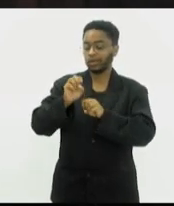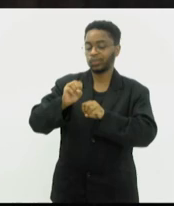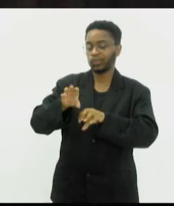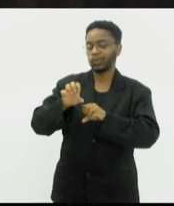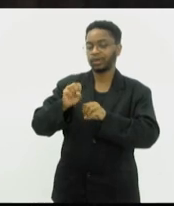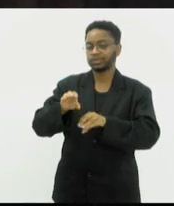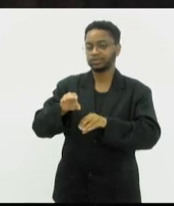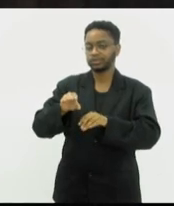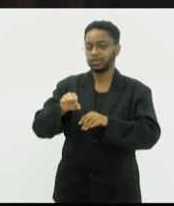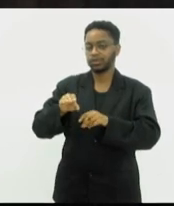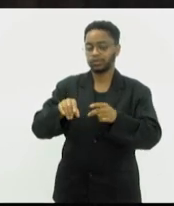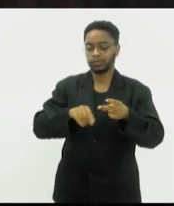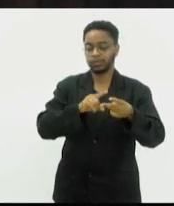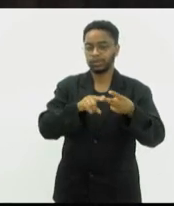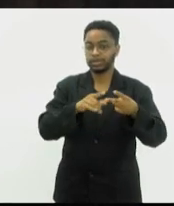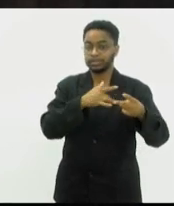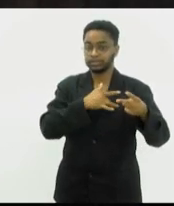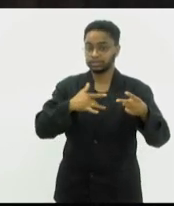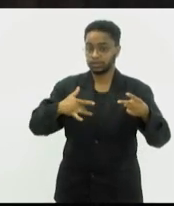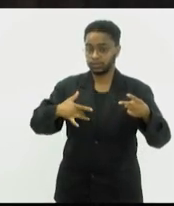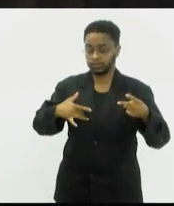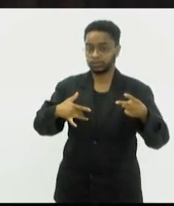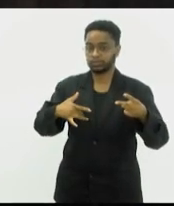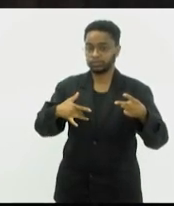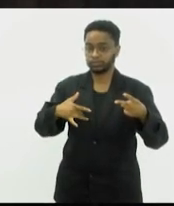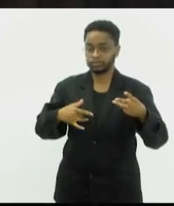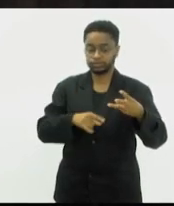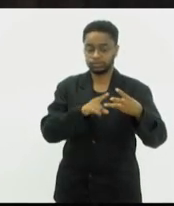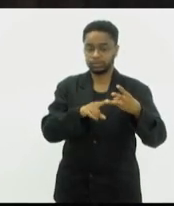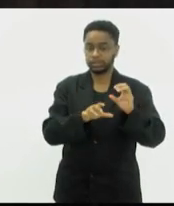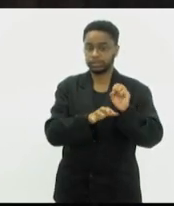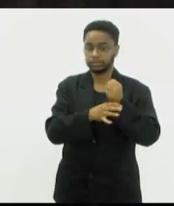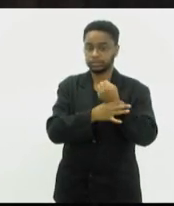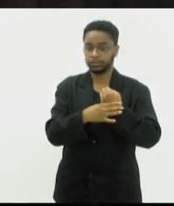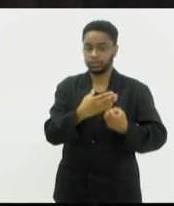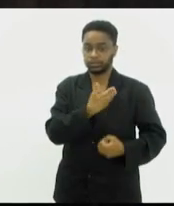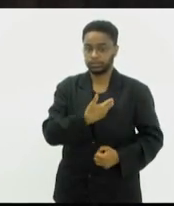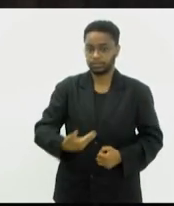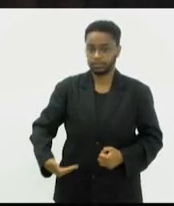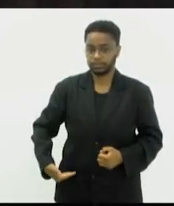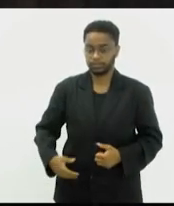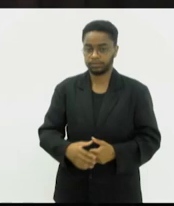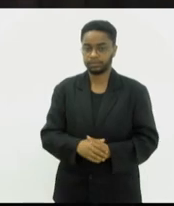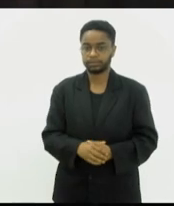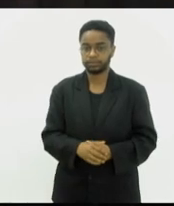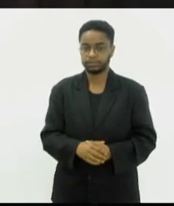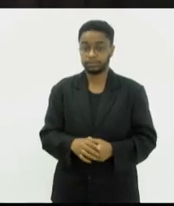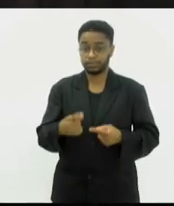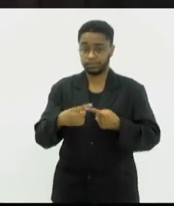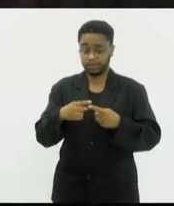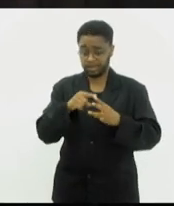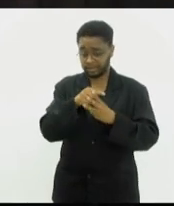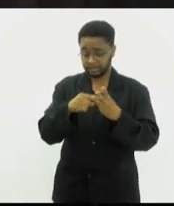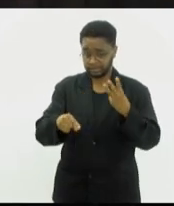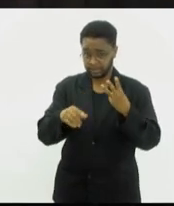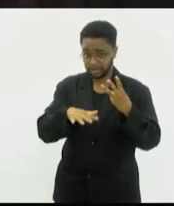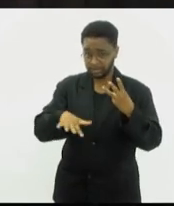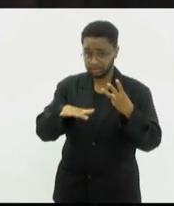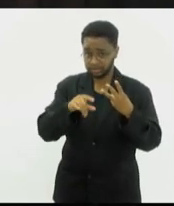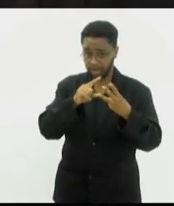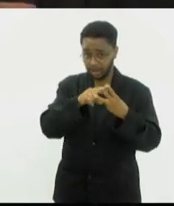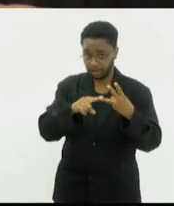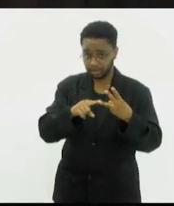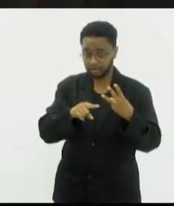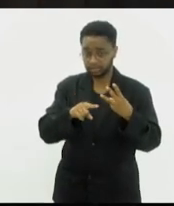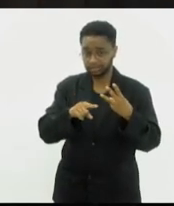educação, saúde e segurança pública. Nessas três áreas